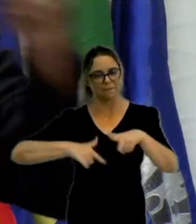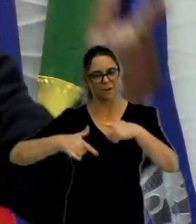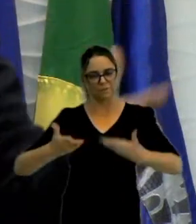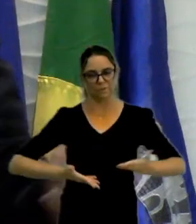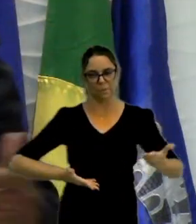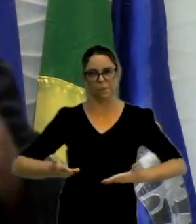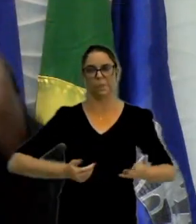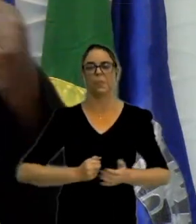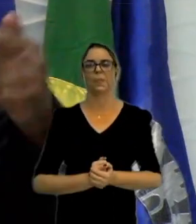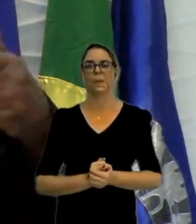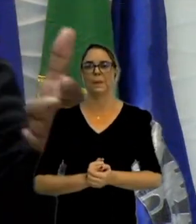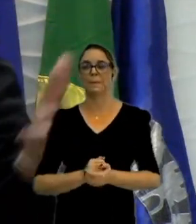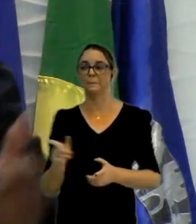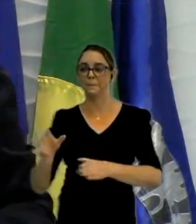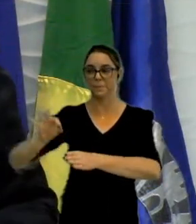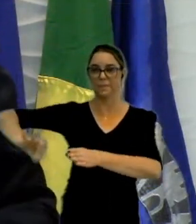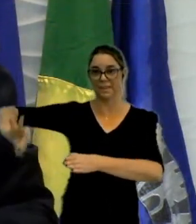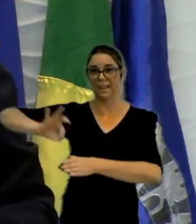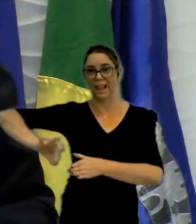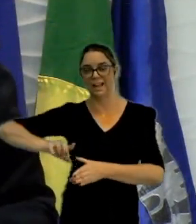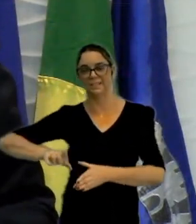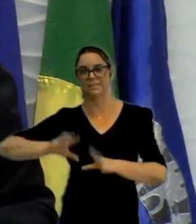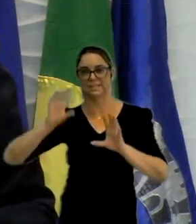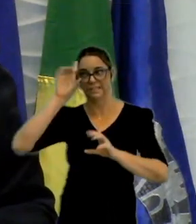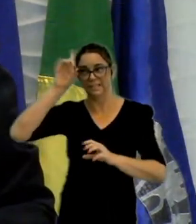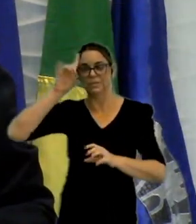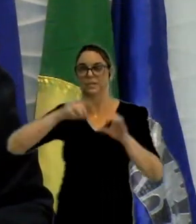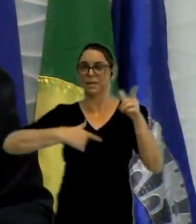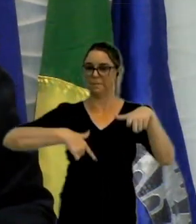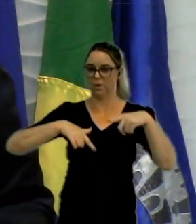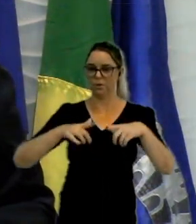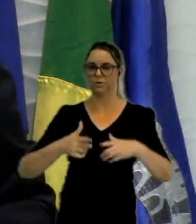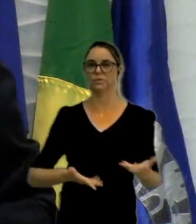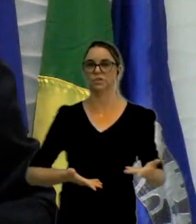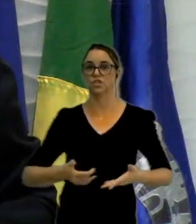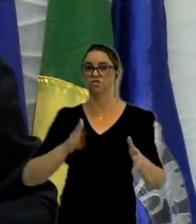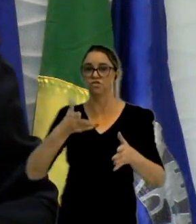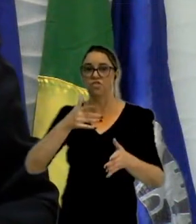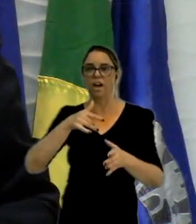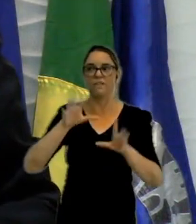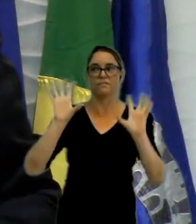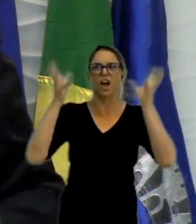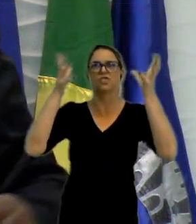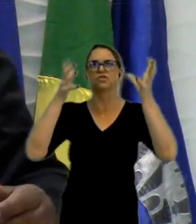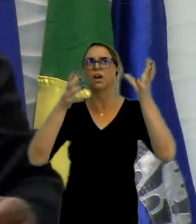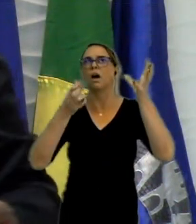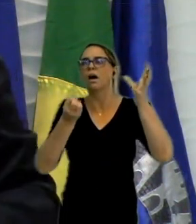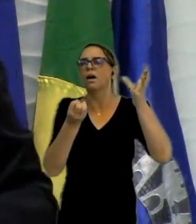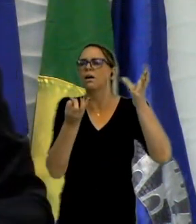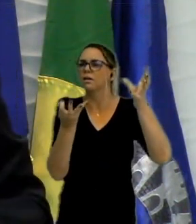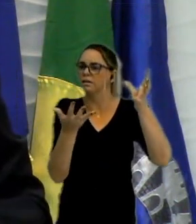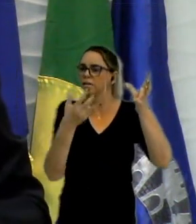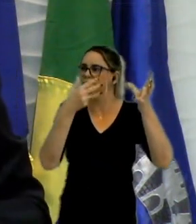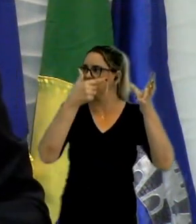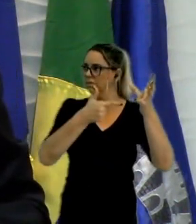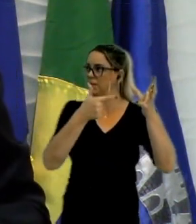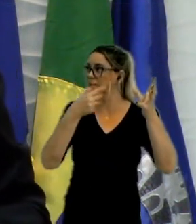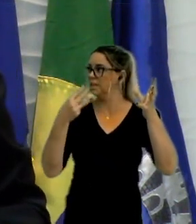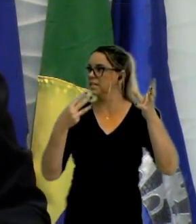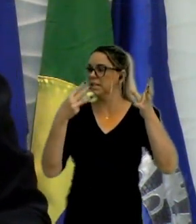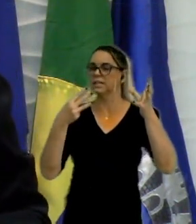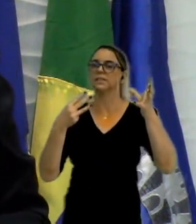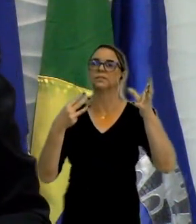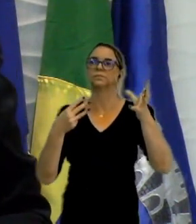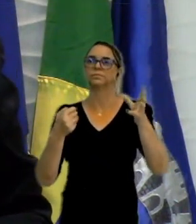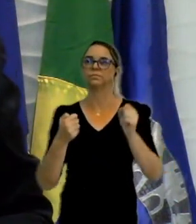festa do trabalhador, né? Em homenagem ao Dia do Trabalhador. Já é a 23ª. Olha, quero aqui agradecer ao empresário